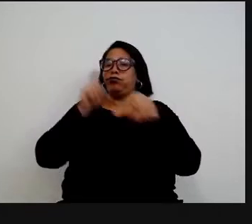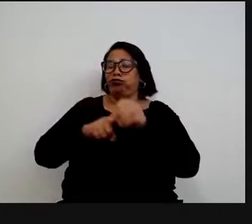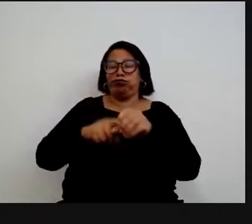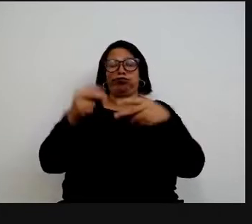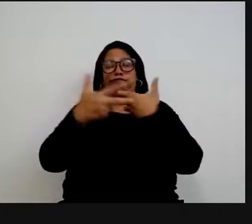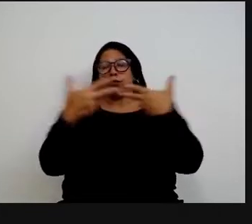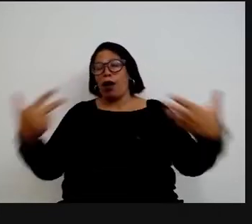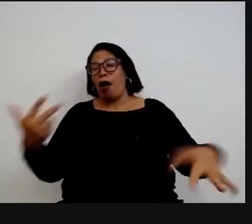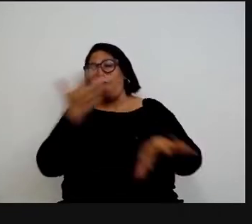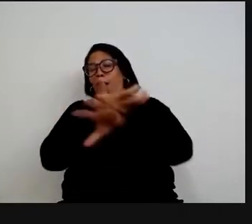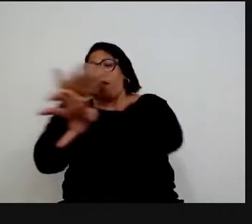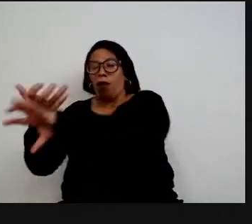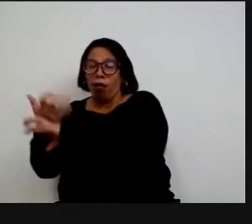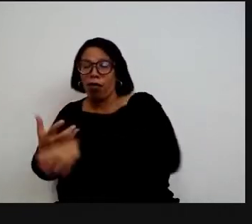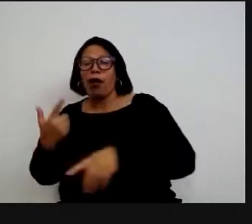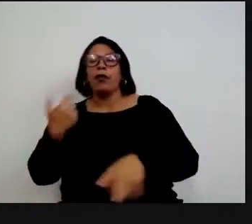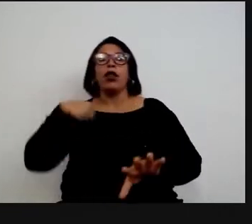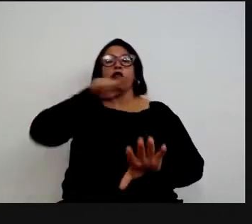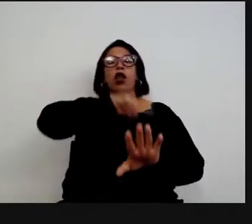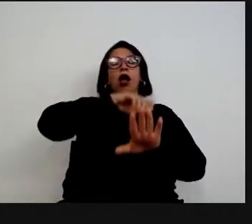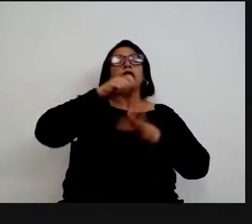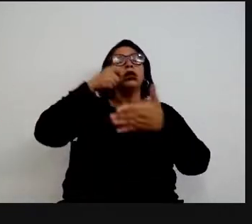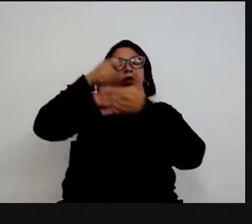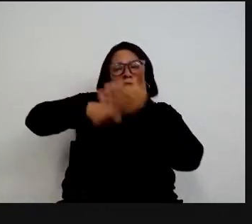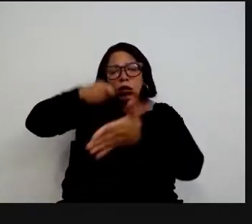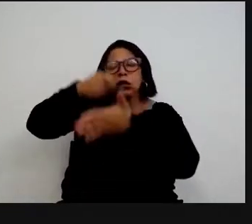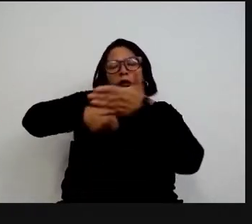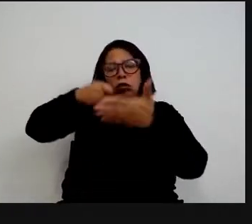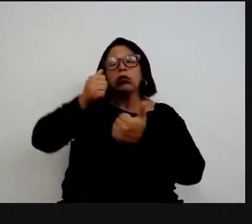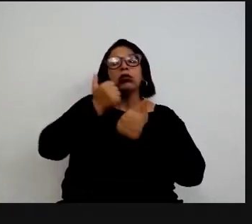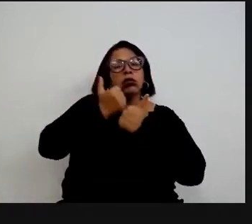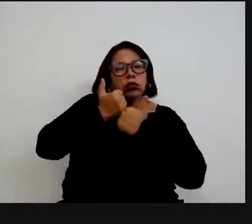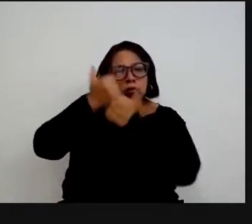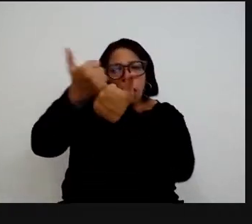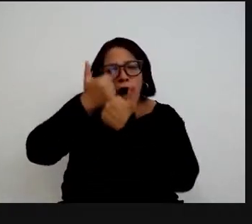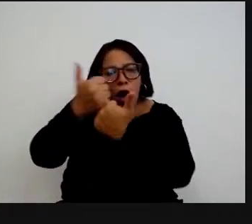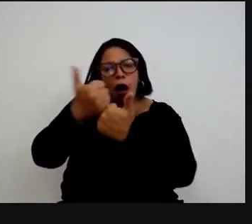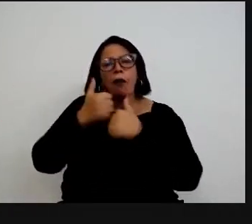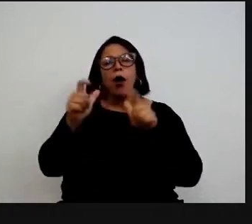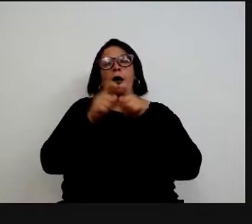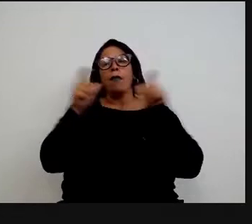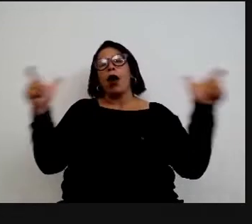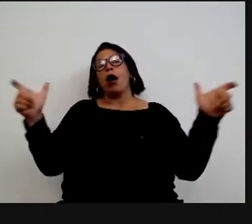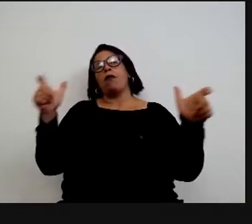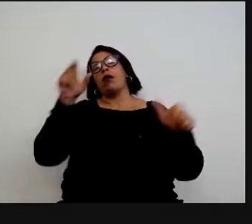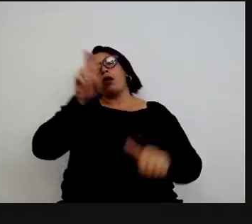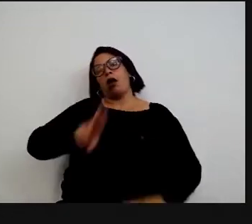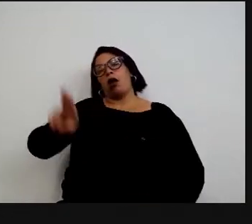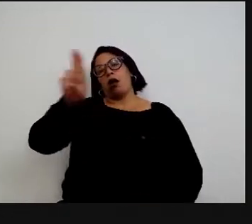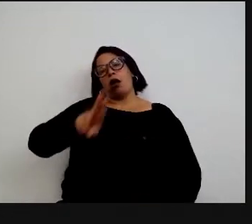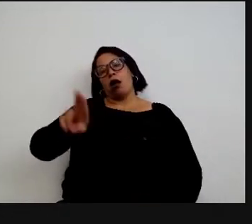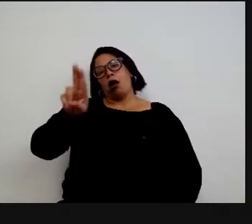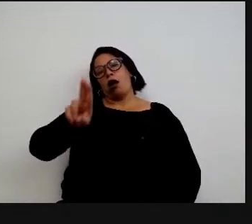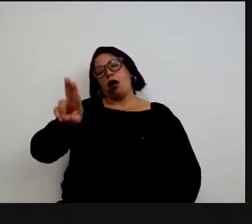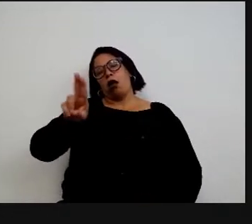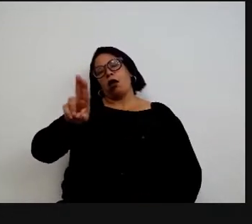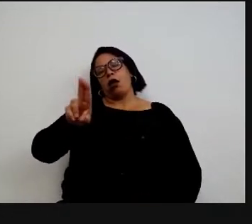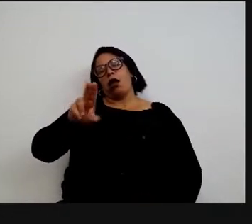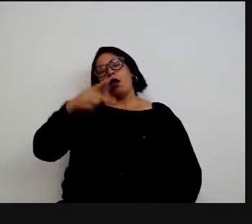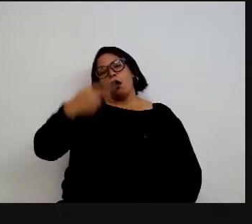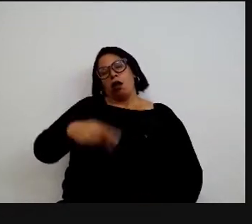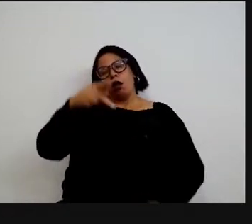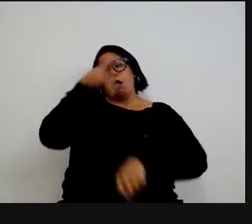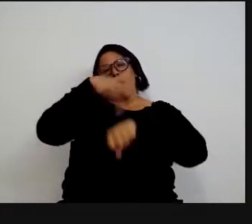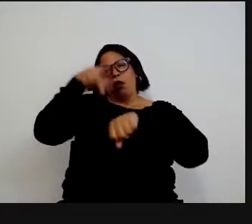uma missão incansável nossa de contribuir para a ampliação do capital humano no país,